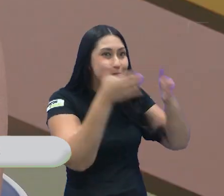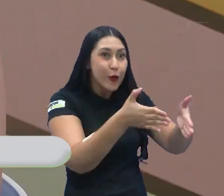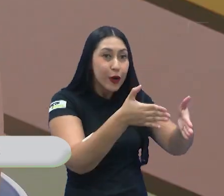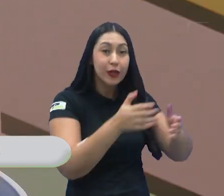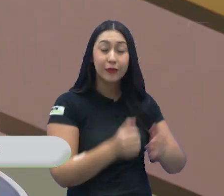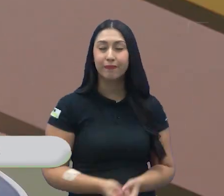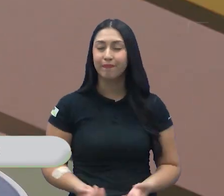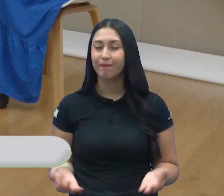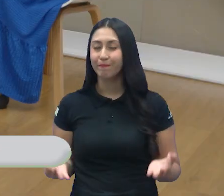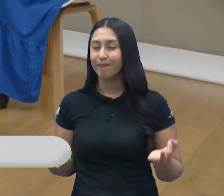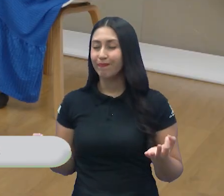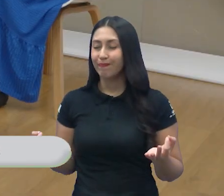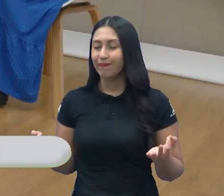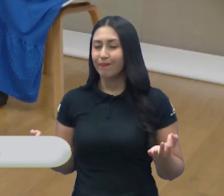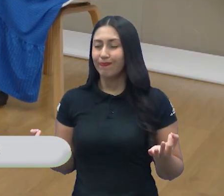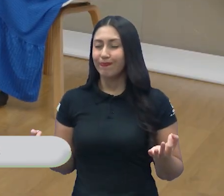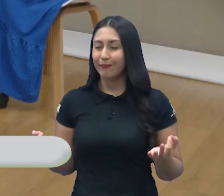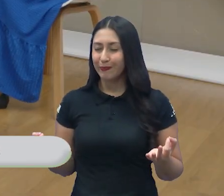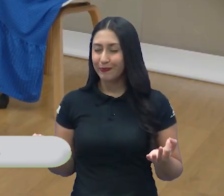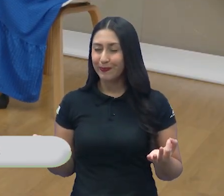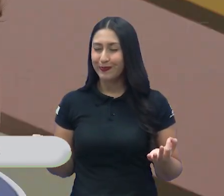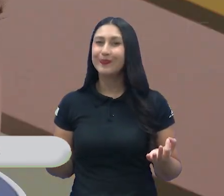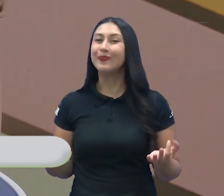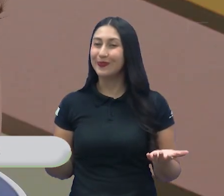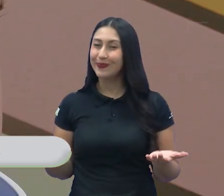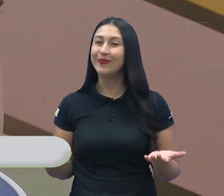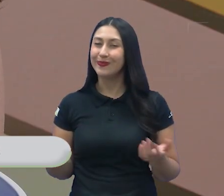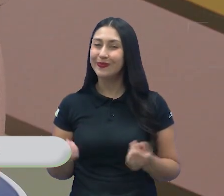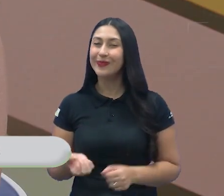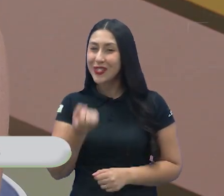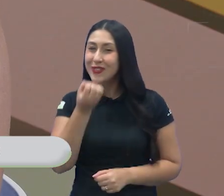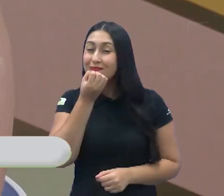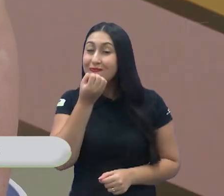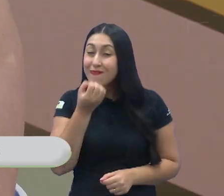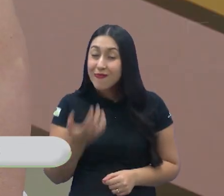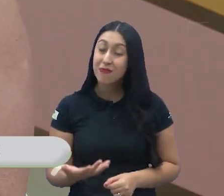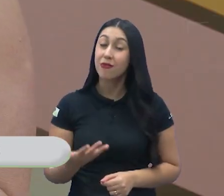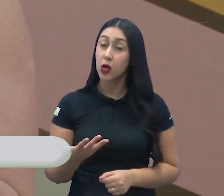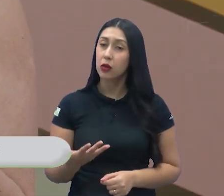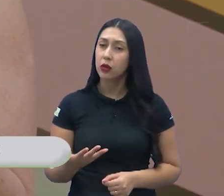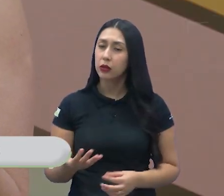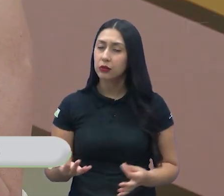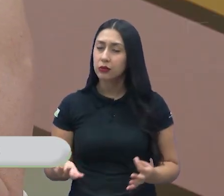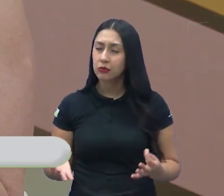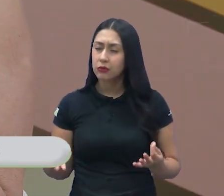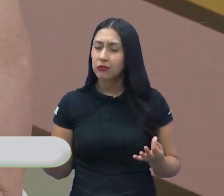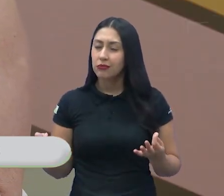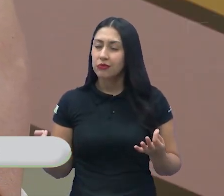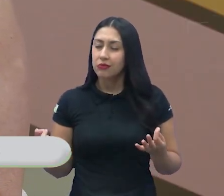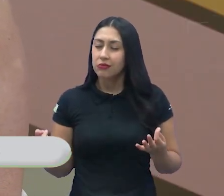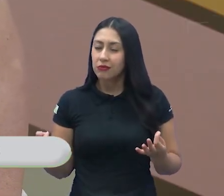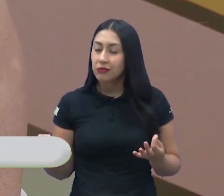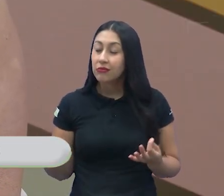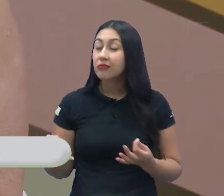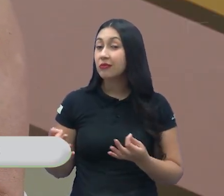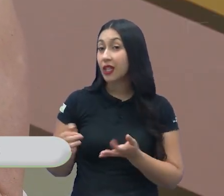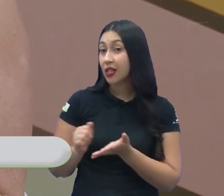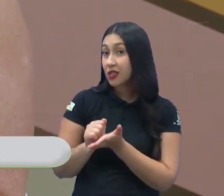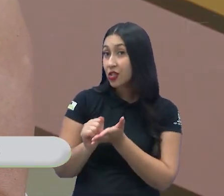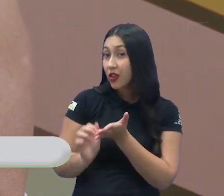Meditação. Ah, boa. Seria muito bom meditação, atividades que tragam mais